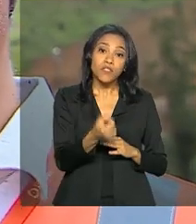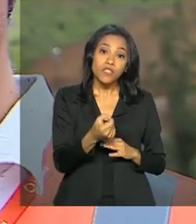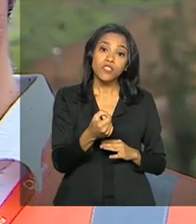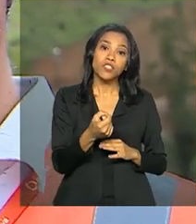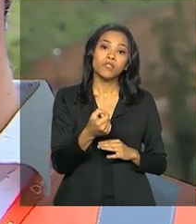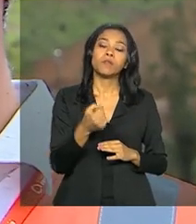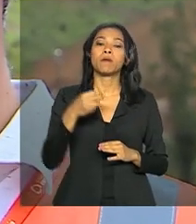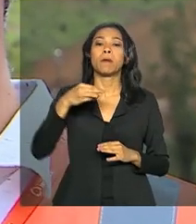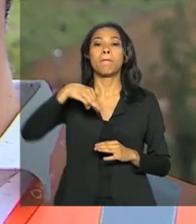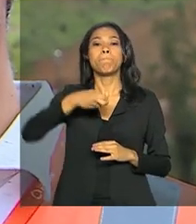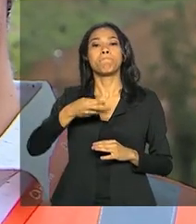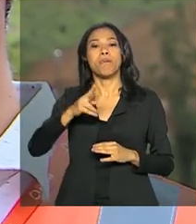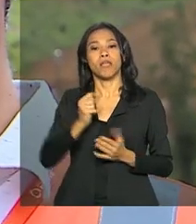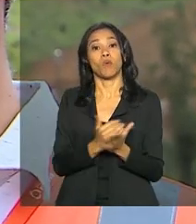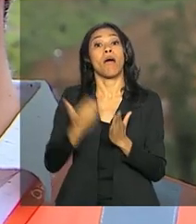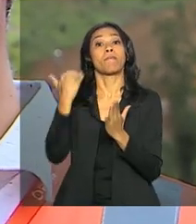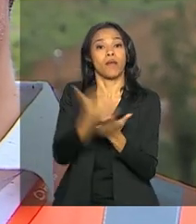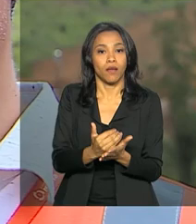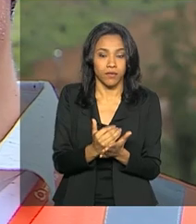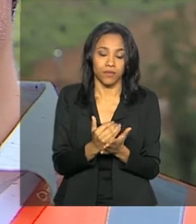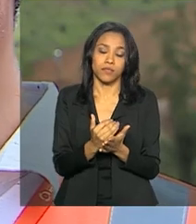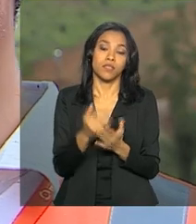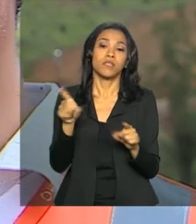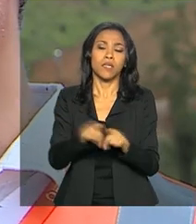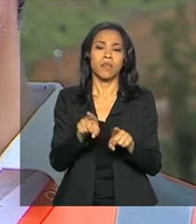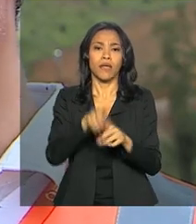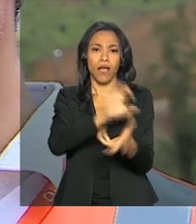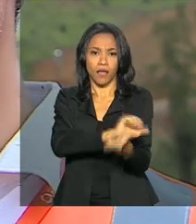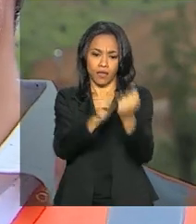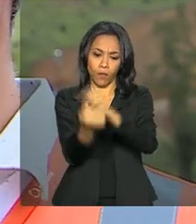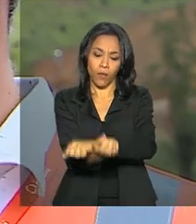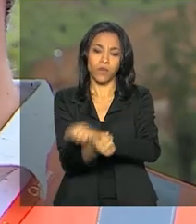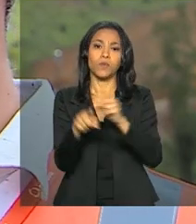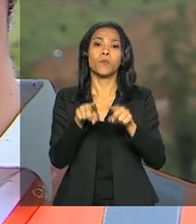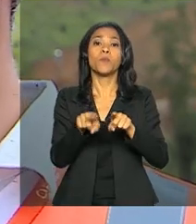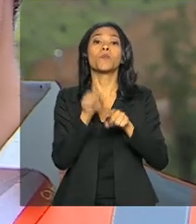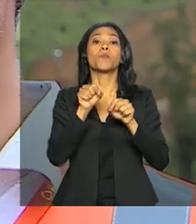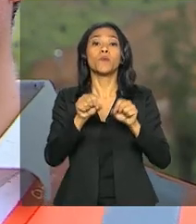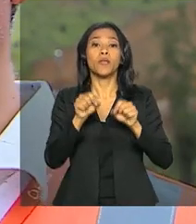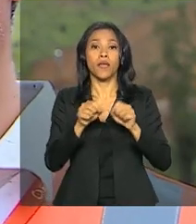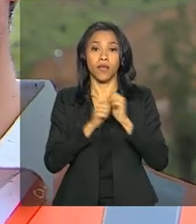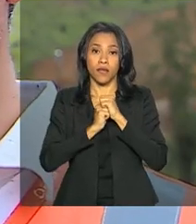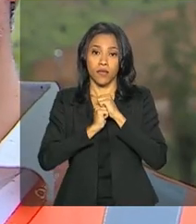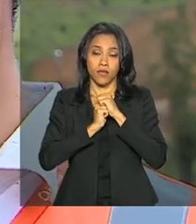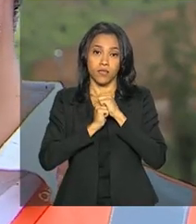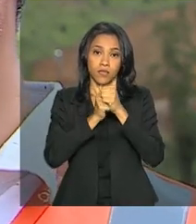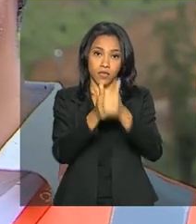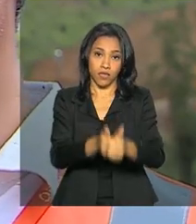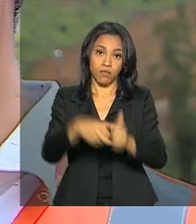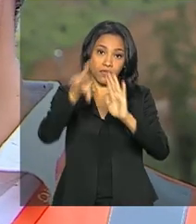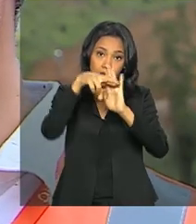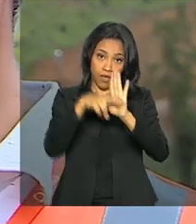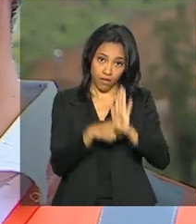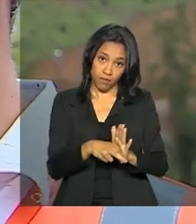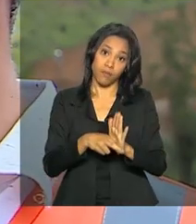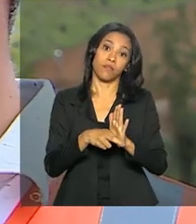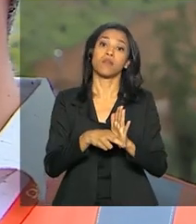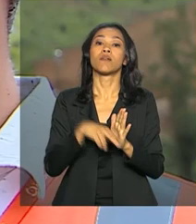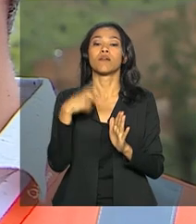original. Além disso, a gente está adequando as casas a normas de parcelamento urbano e normas